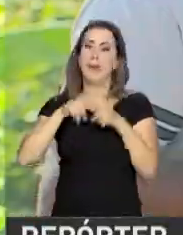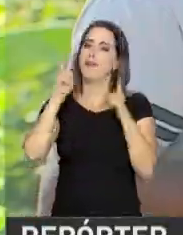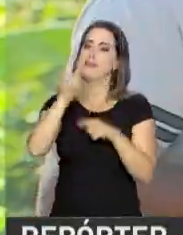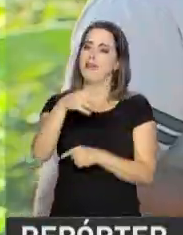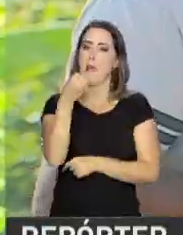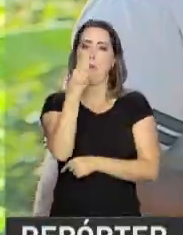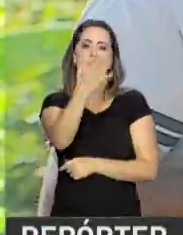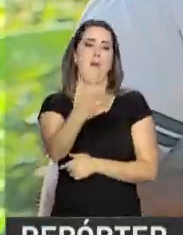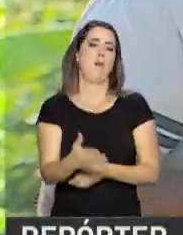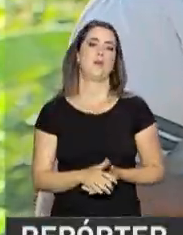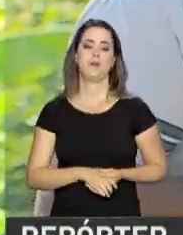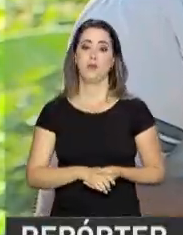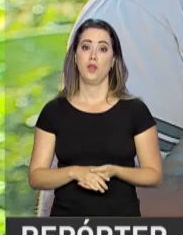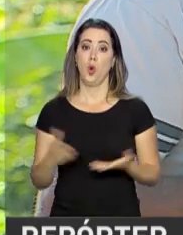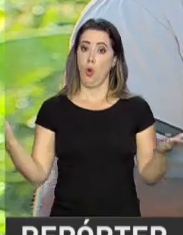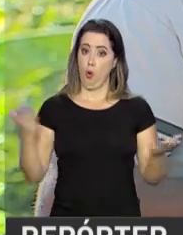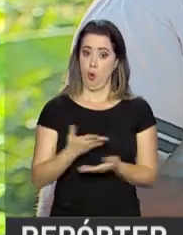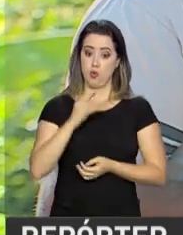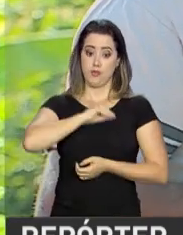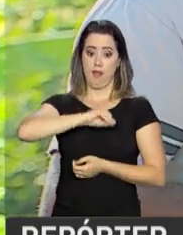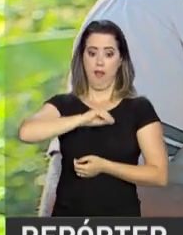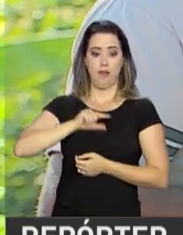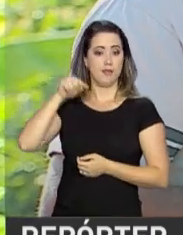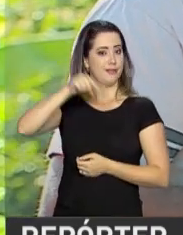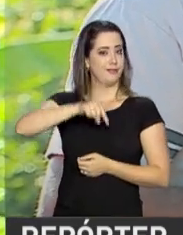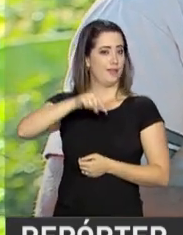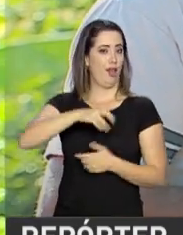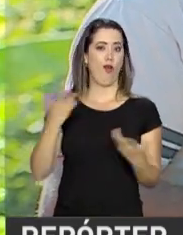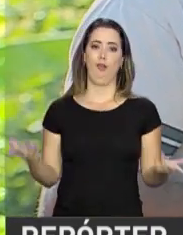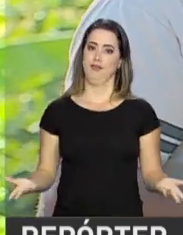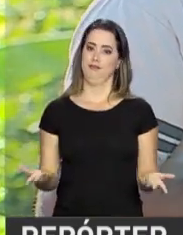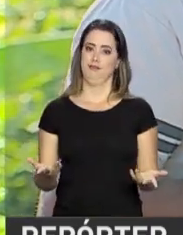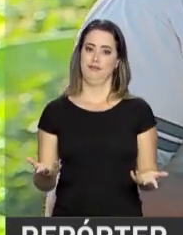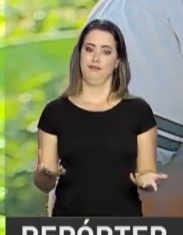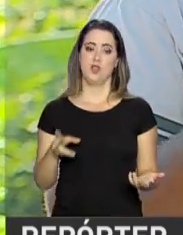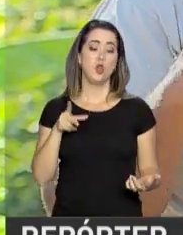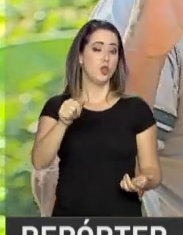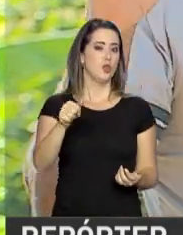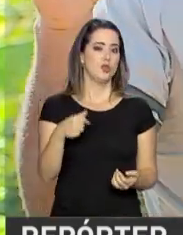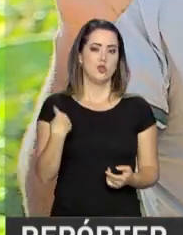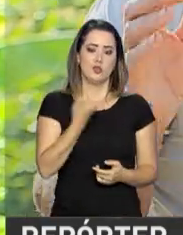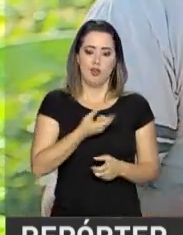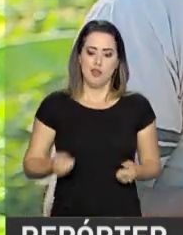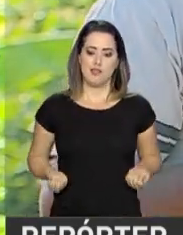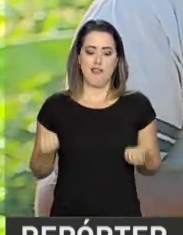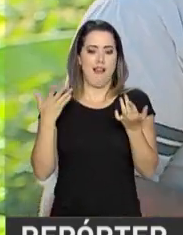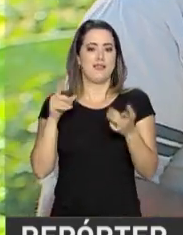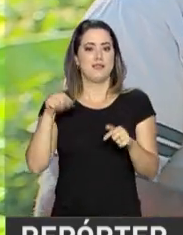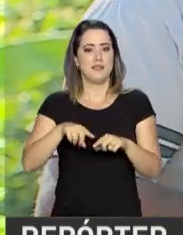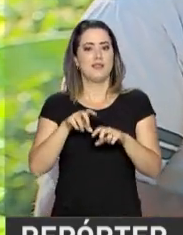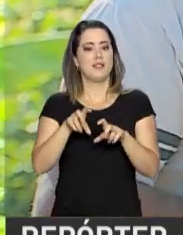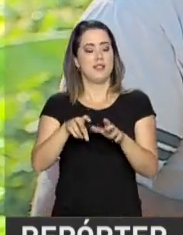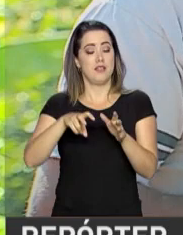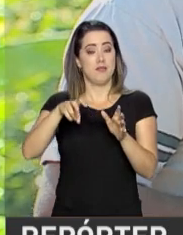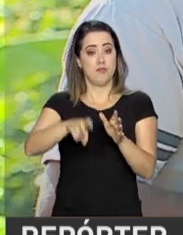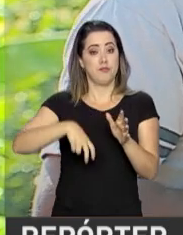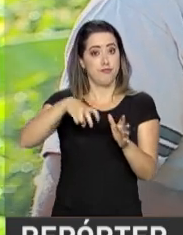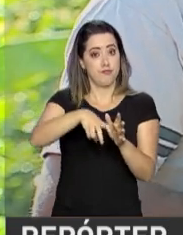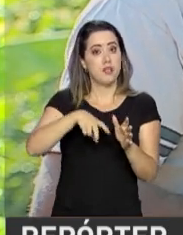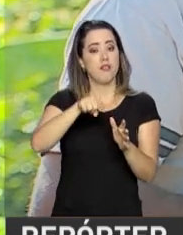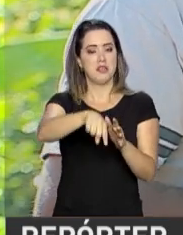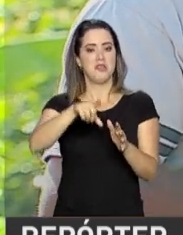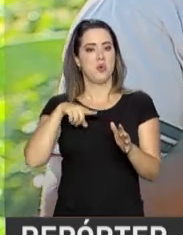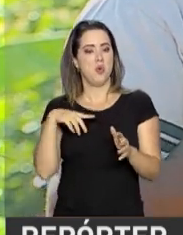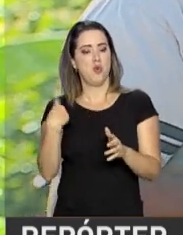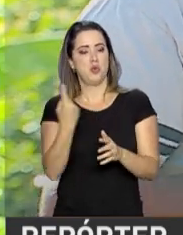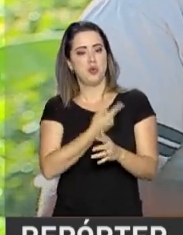hoje meu sustento da minha família todos sair daqui de dentro né toda coisa que gasta aqui dentro da chácara entendeu comigo e com a minha família